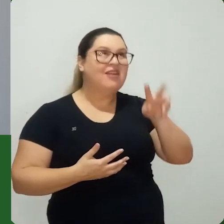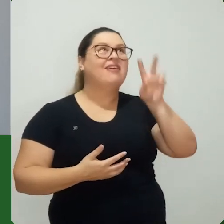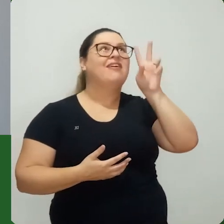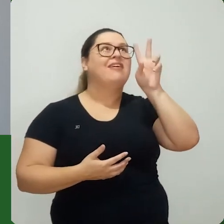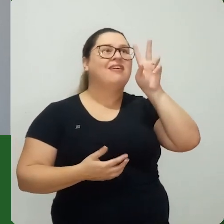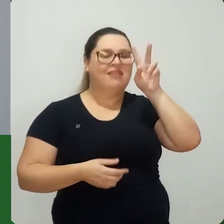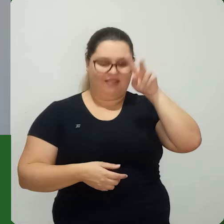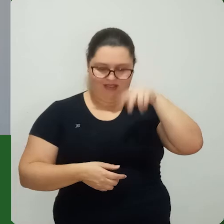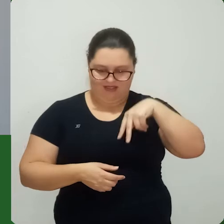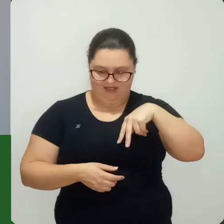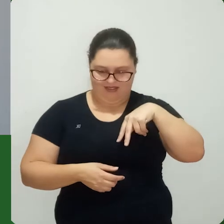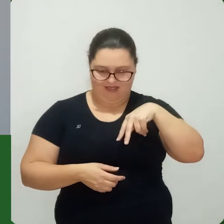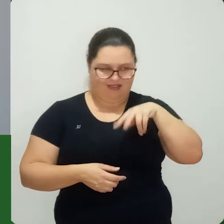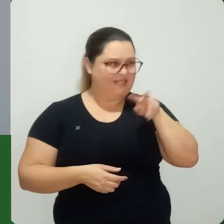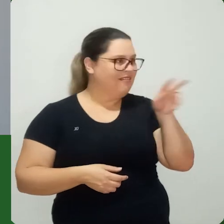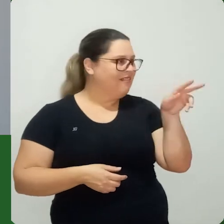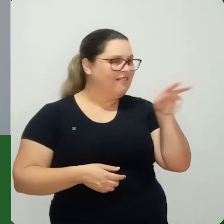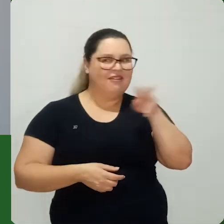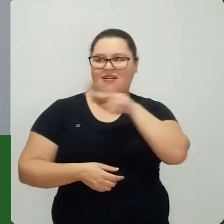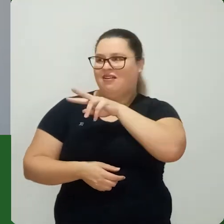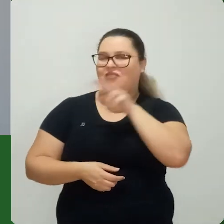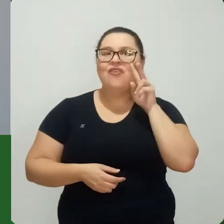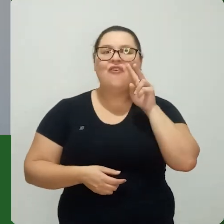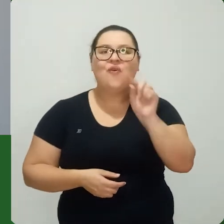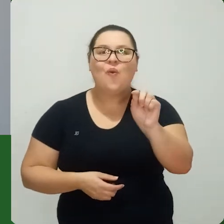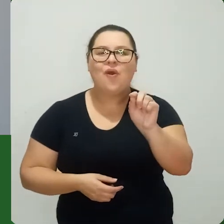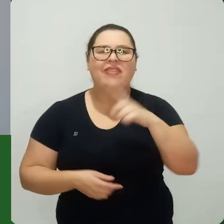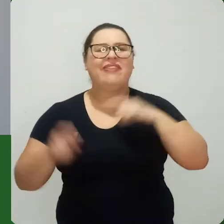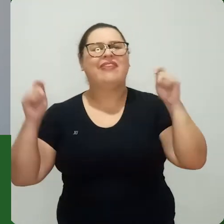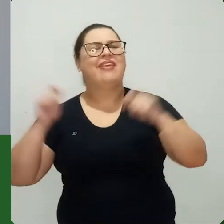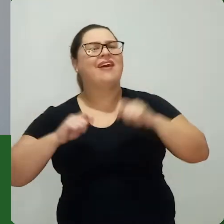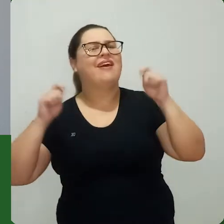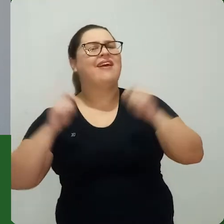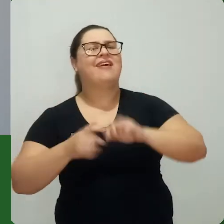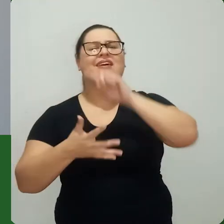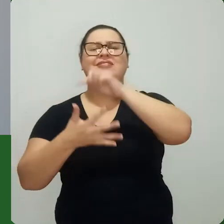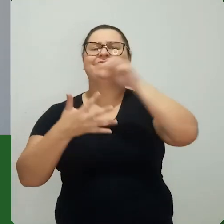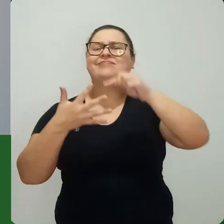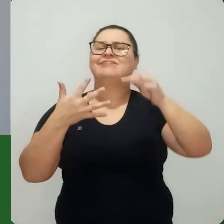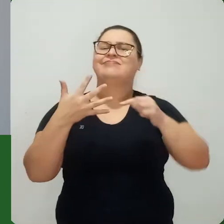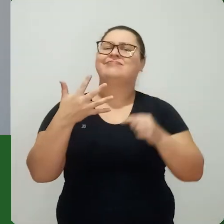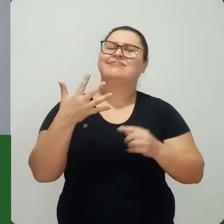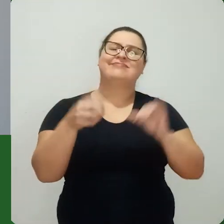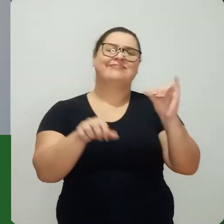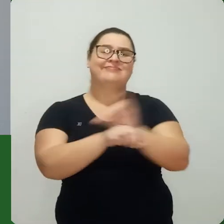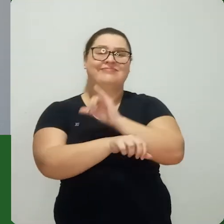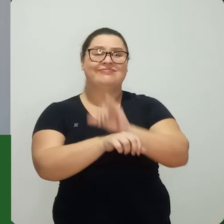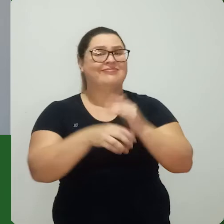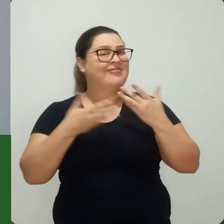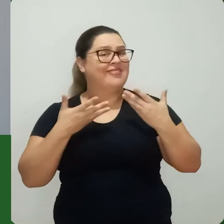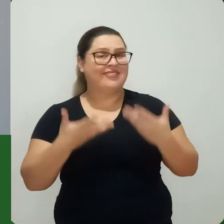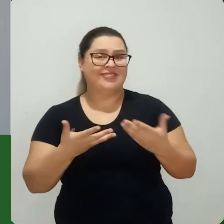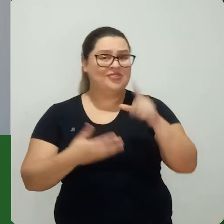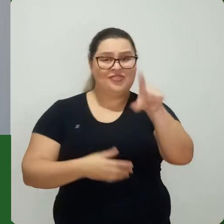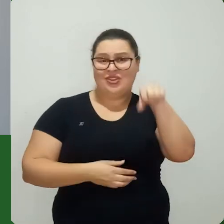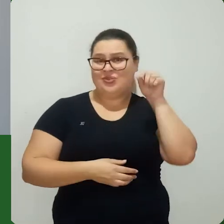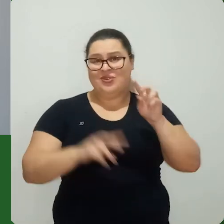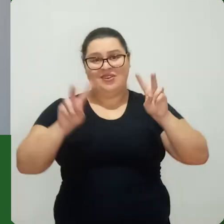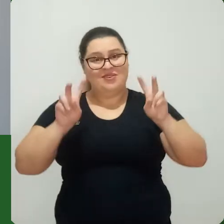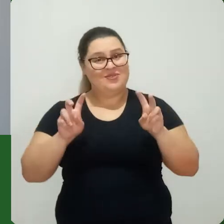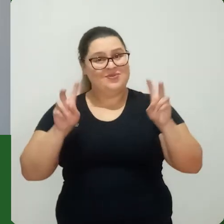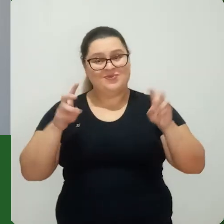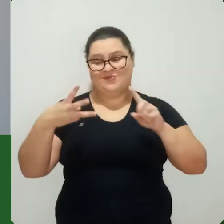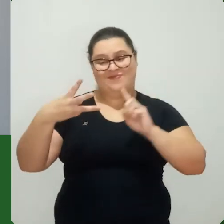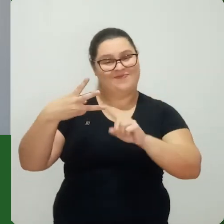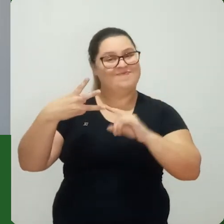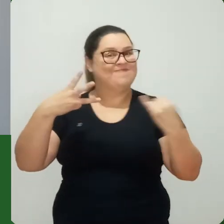para baixo, o que você está vendo? Tem muita possibilidade, né? São muitos assuntos. E é isso mesmo, você vai escolher o assunto. E isso